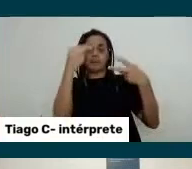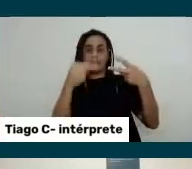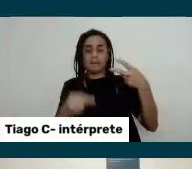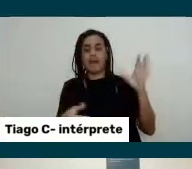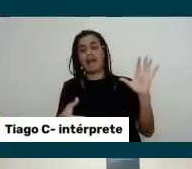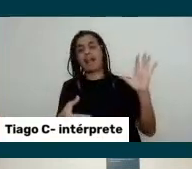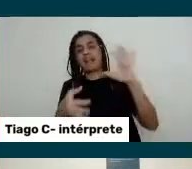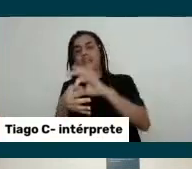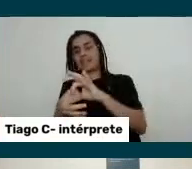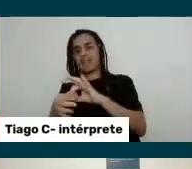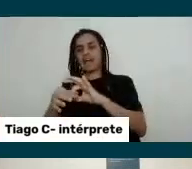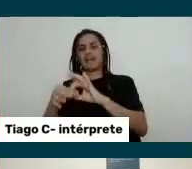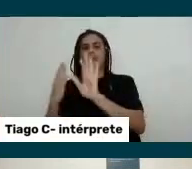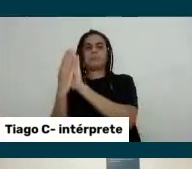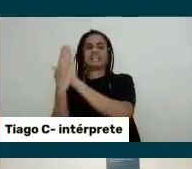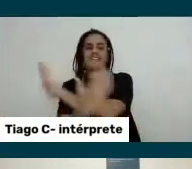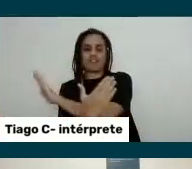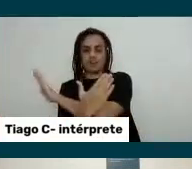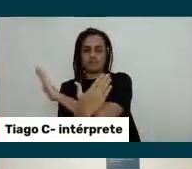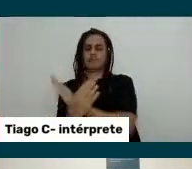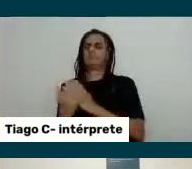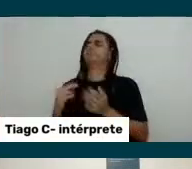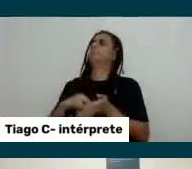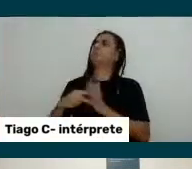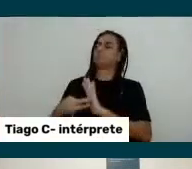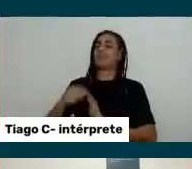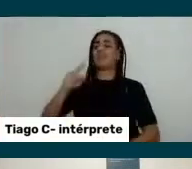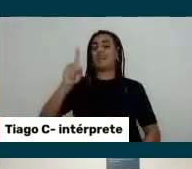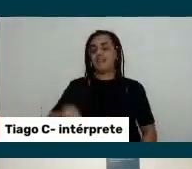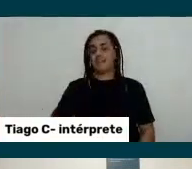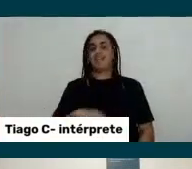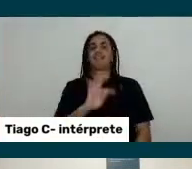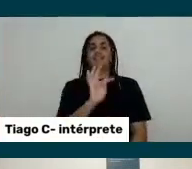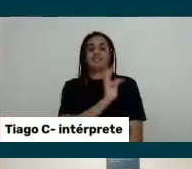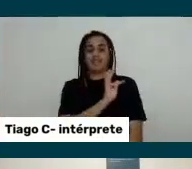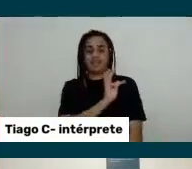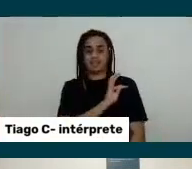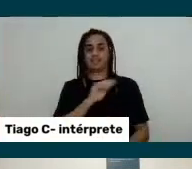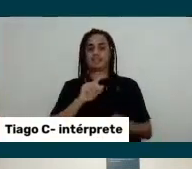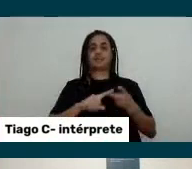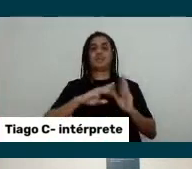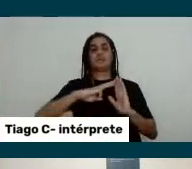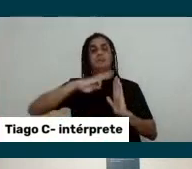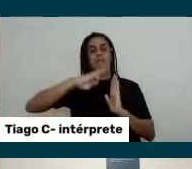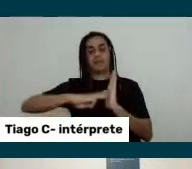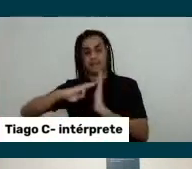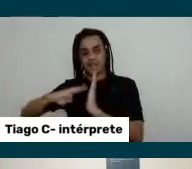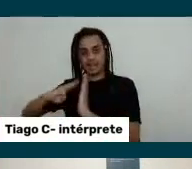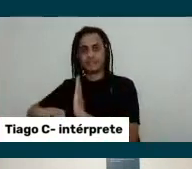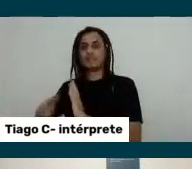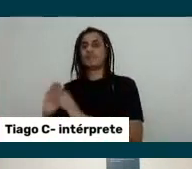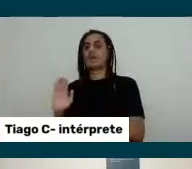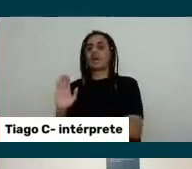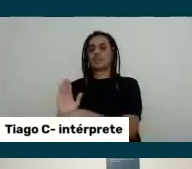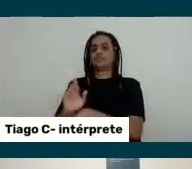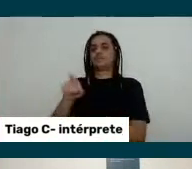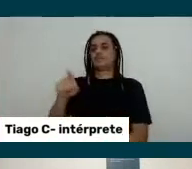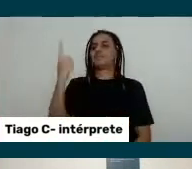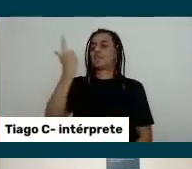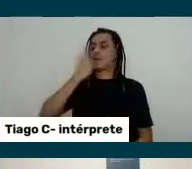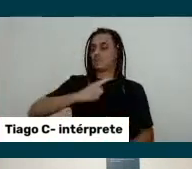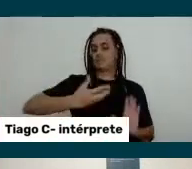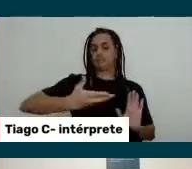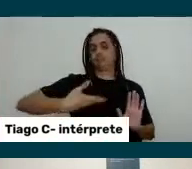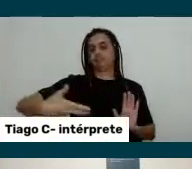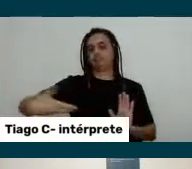essas capacidades são elementos técnicos e de metodologia que vão te permitir acelerar a entrega de novos produtos.